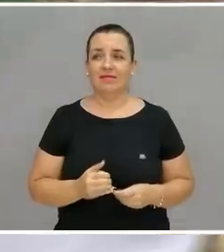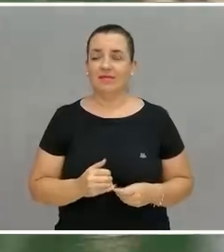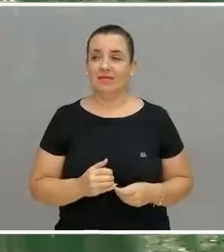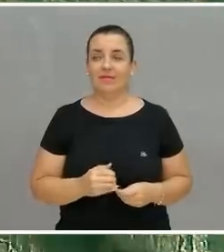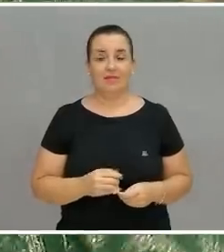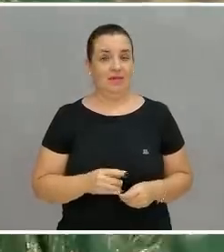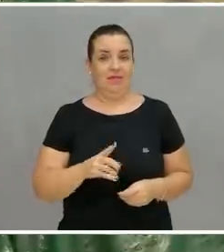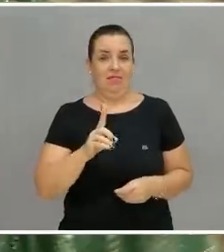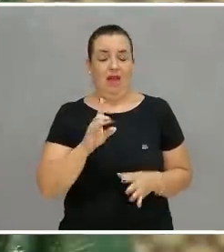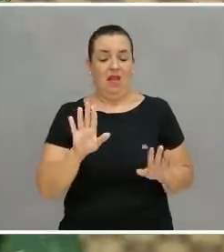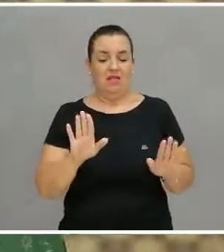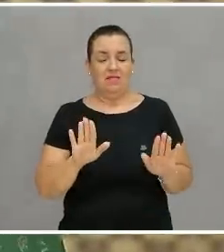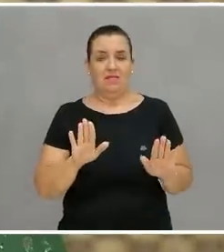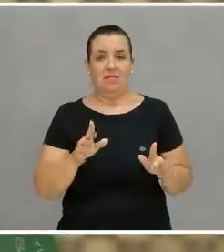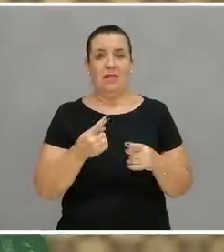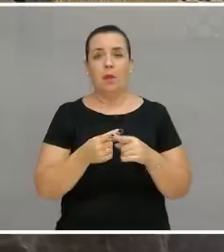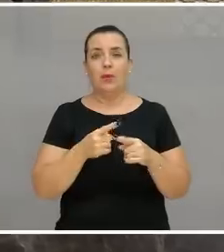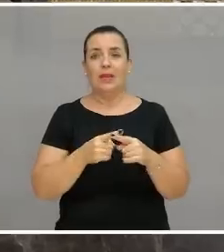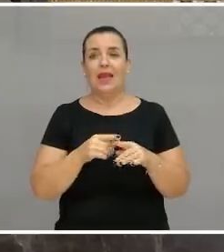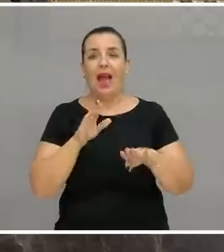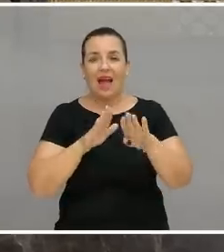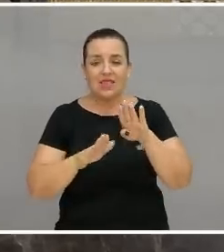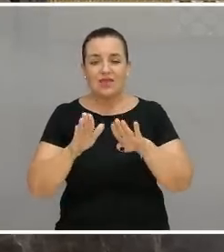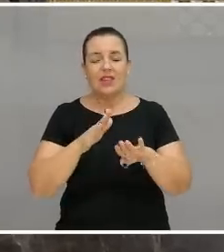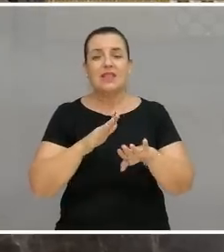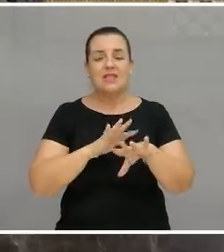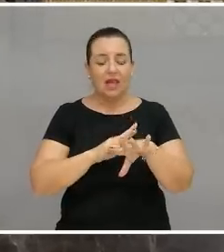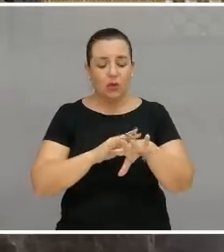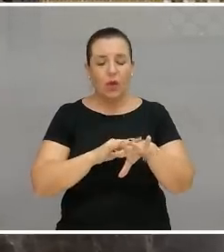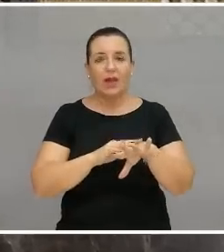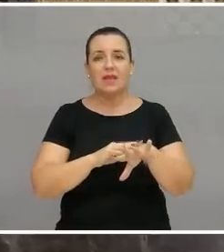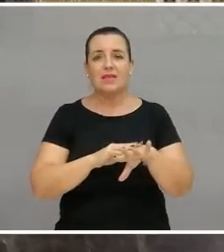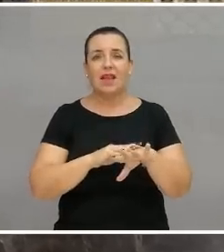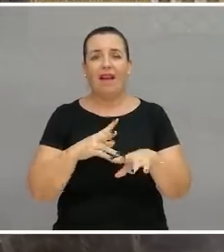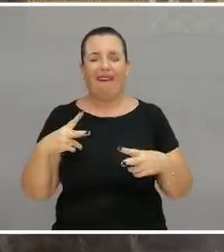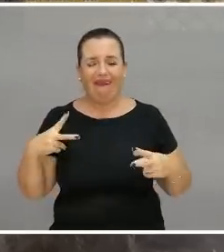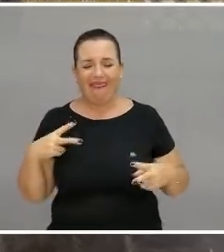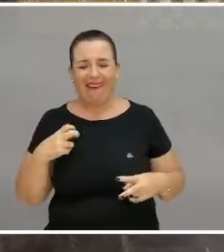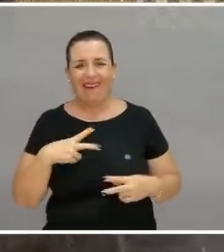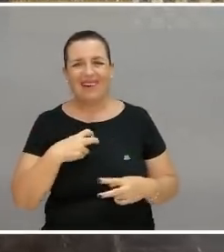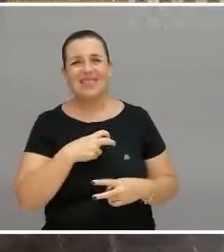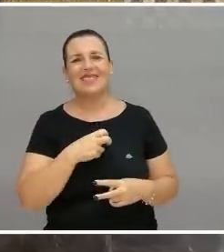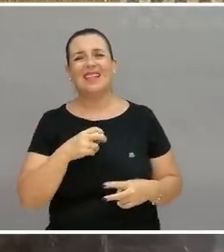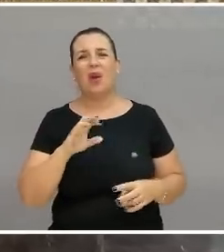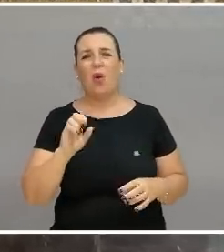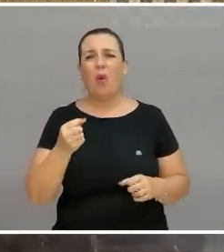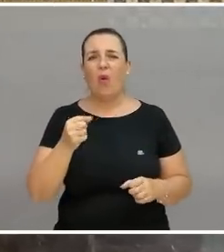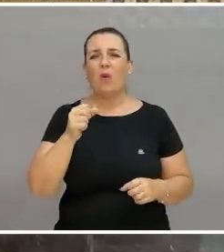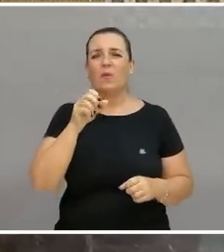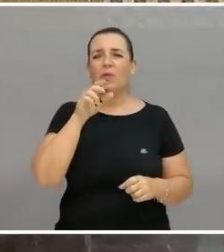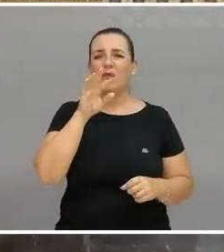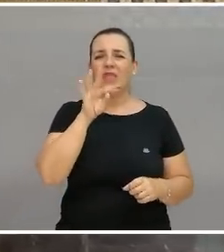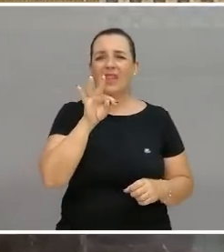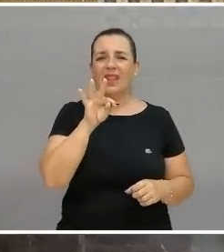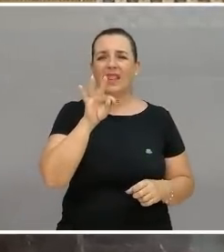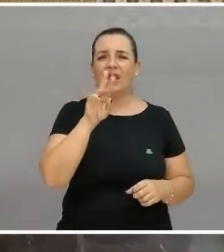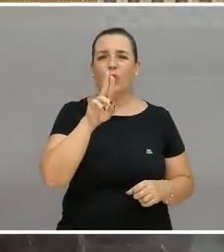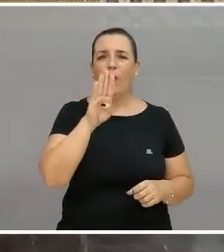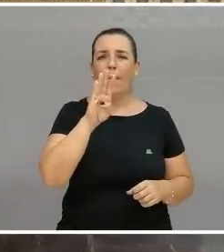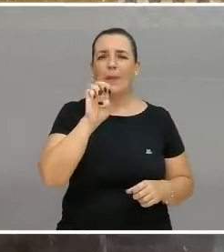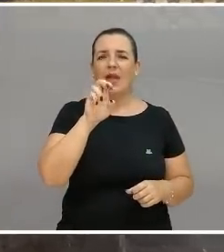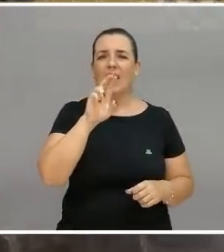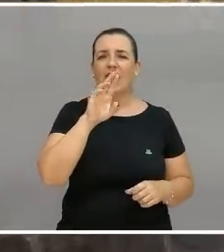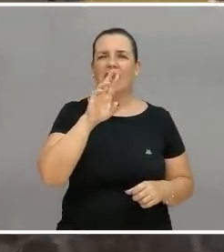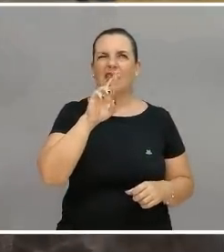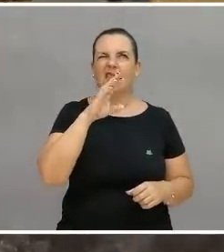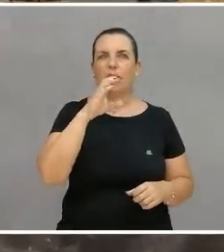não foi curado de uma doença, morreu com câncer, morreu numa tuberculose. Então,